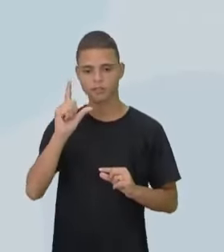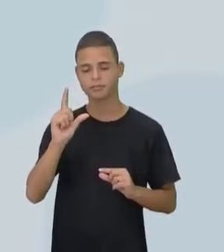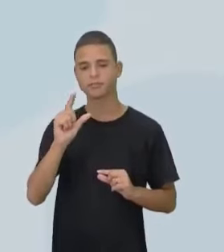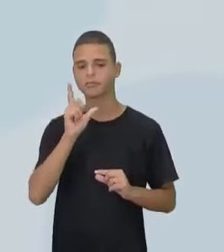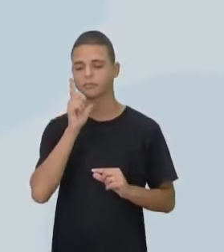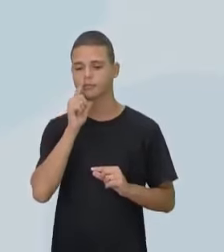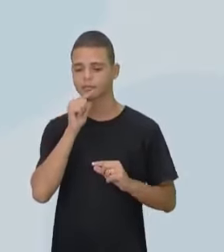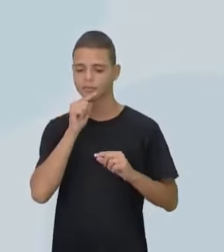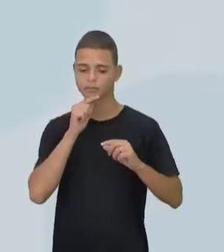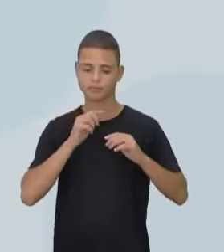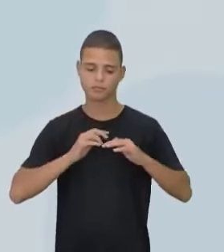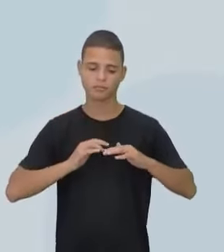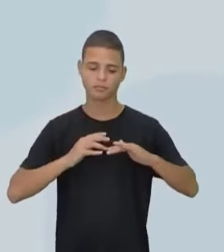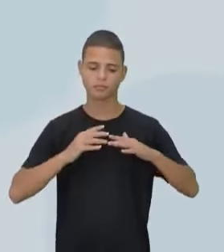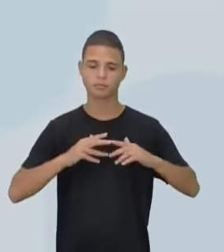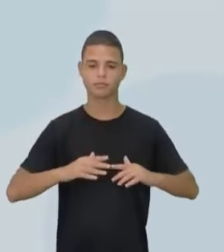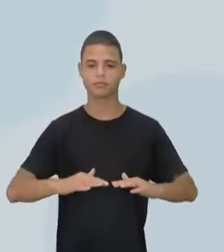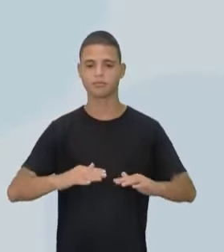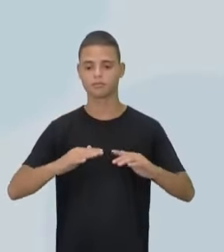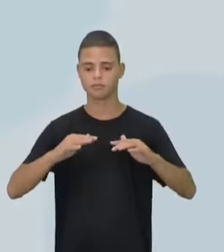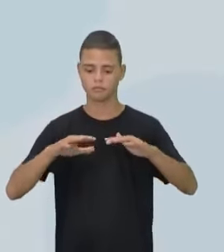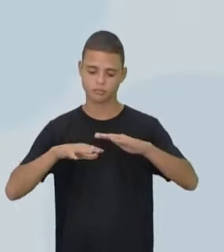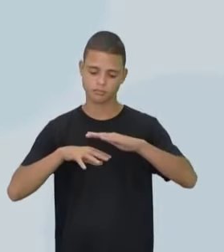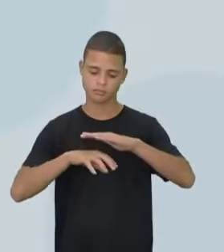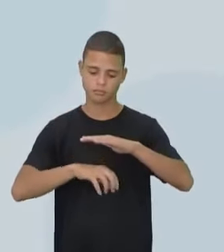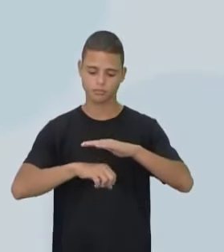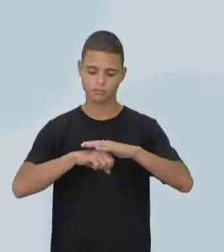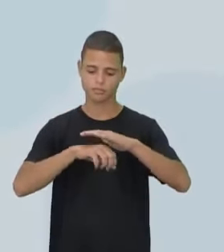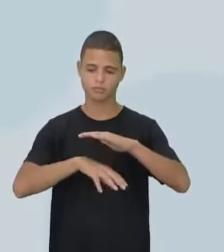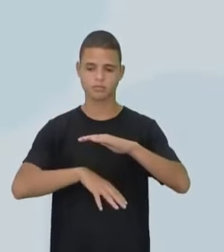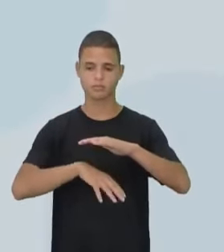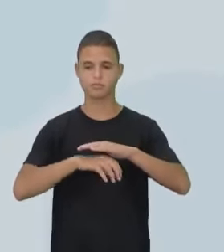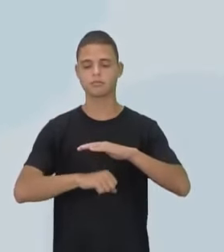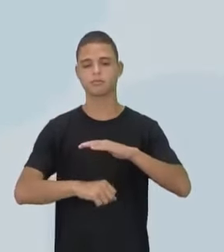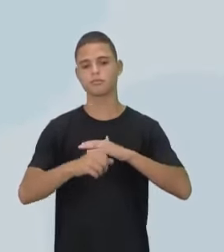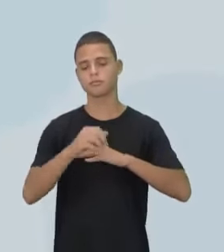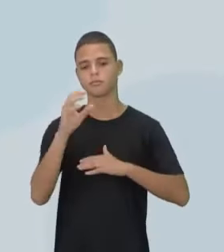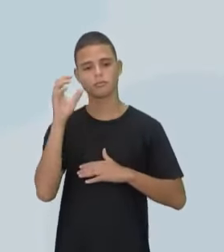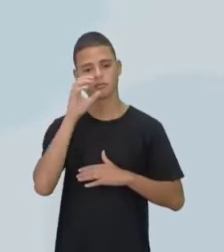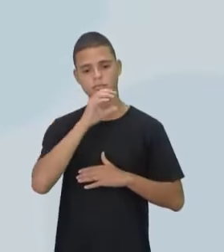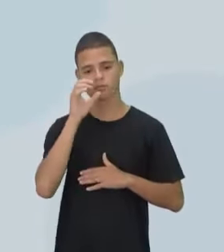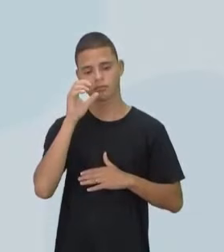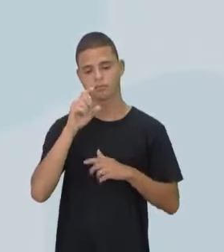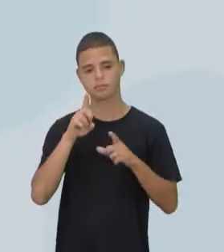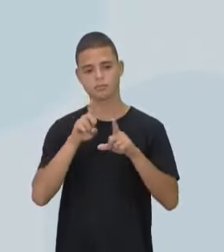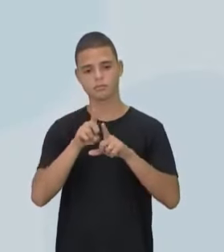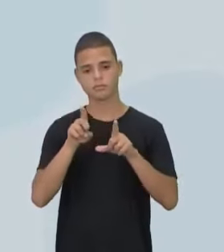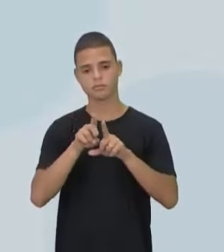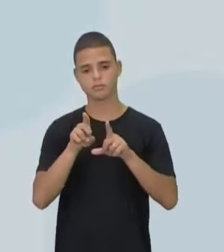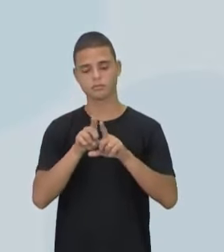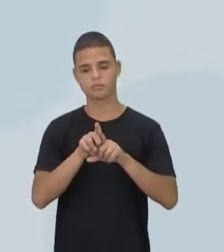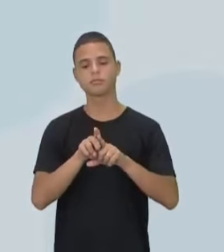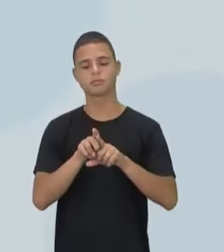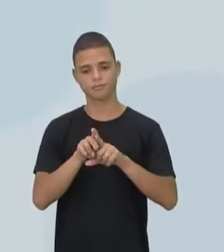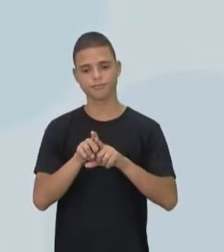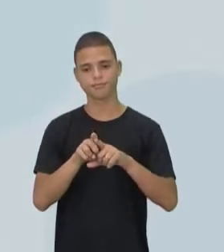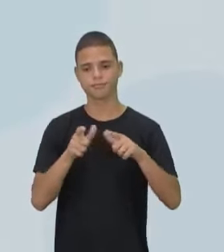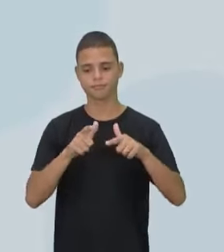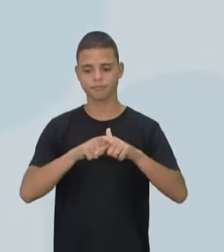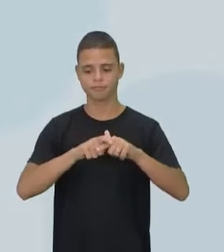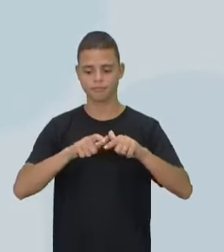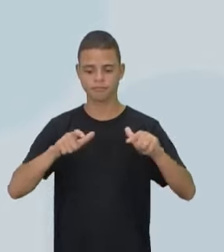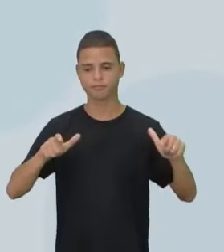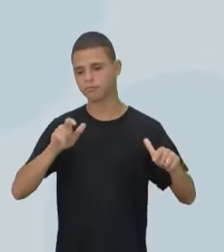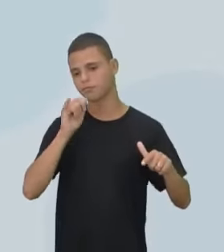água percole, que ela escoe mais rápido. Né, com impermeabilização do solo, poxa vida, imagina,